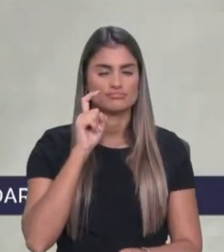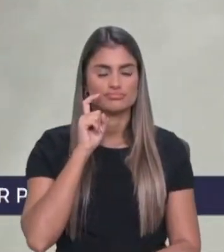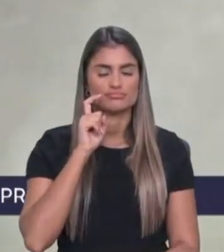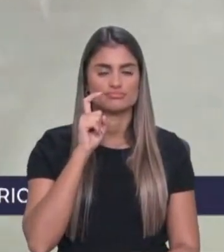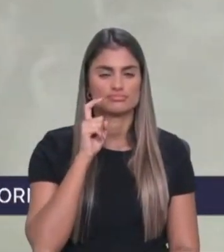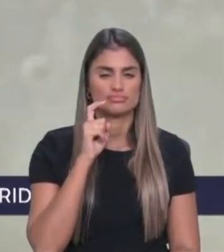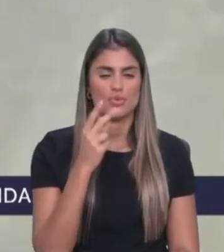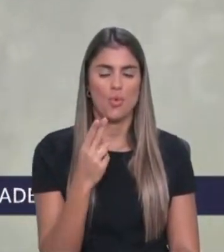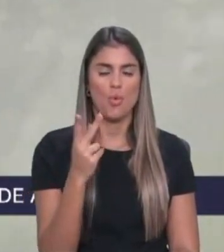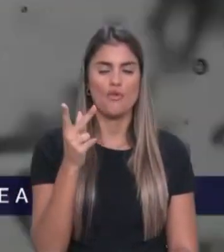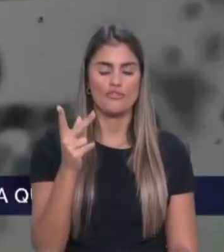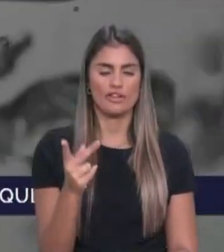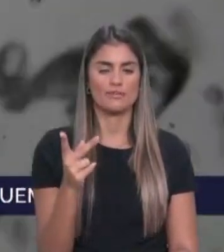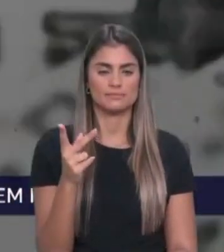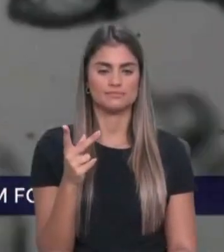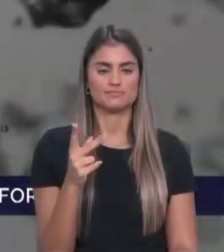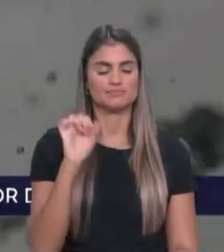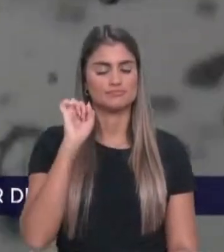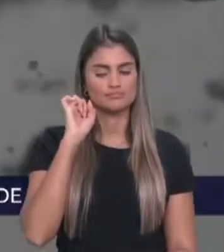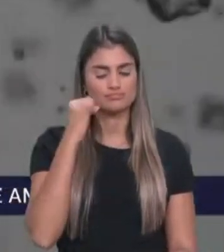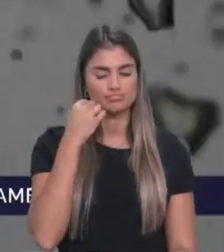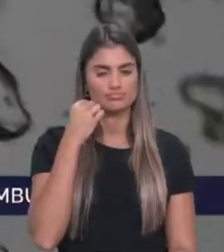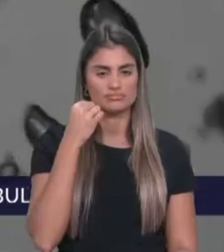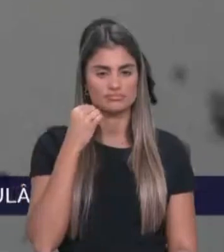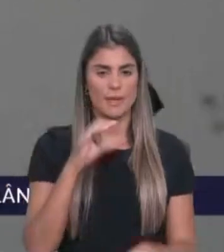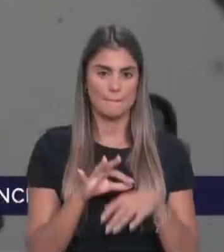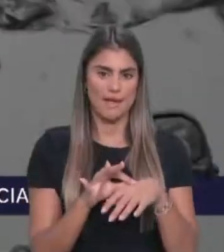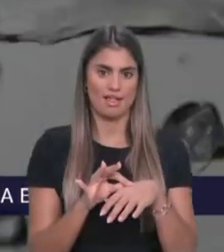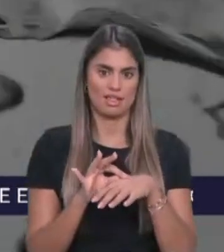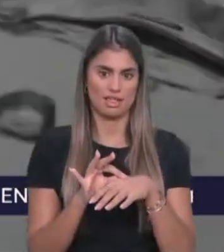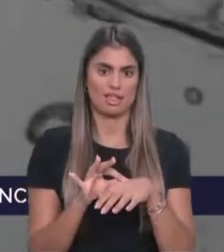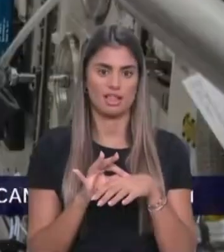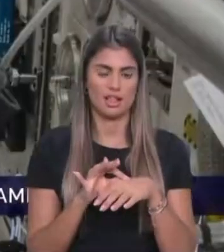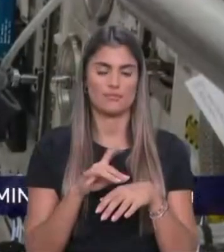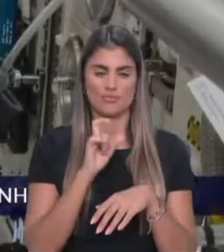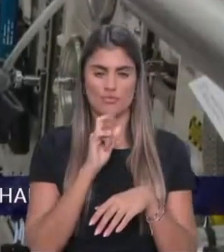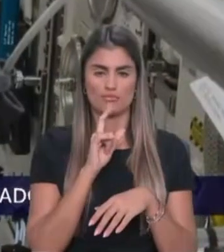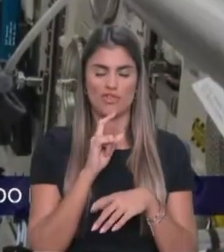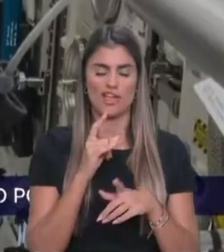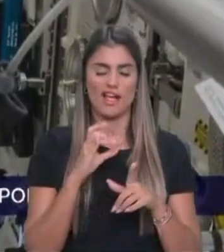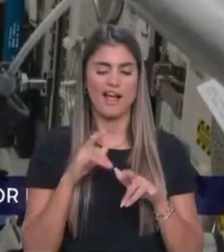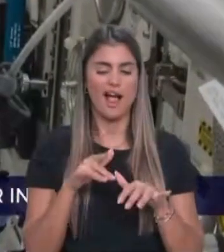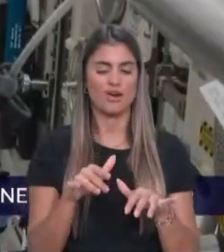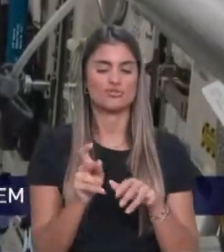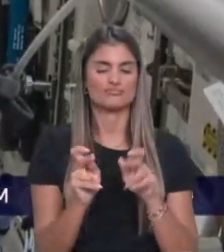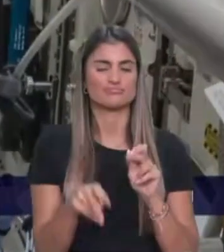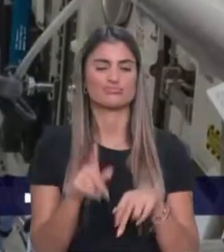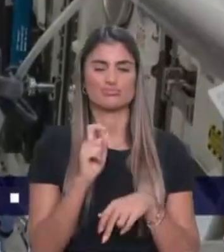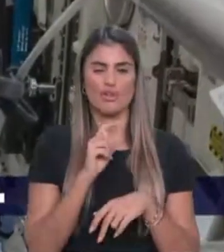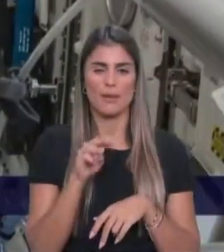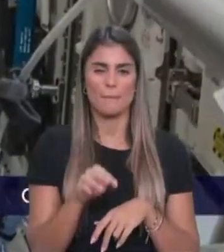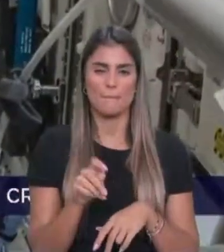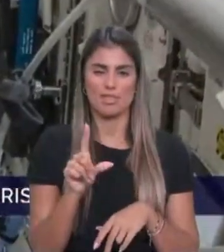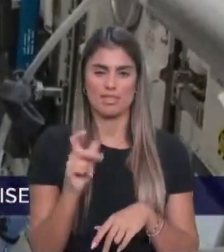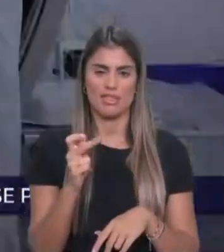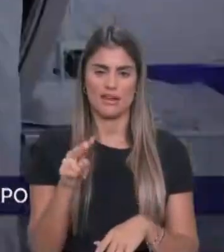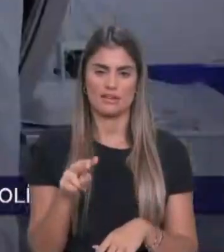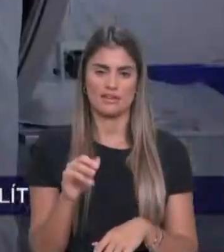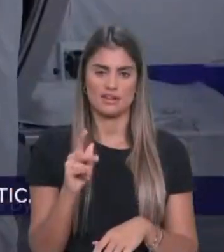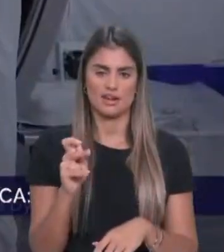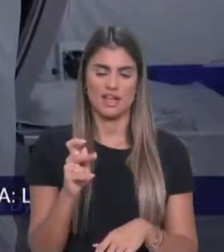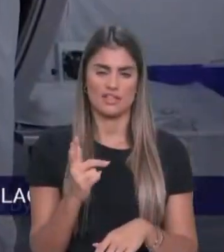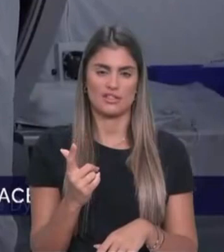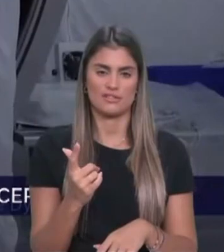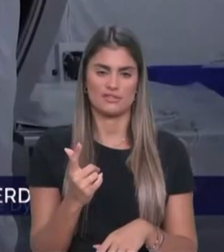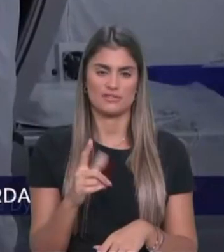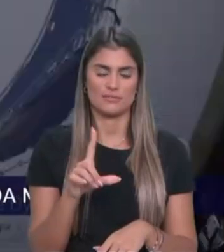radiação ultravioleta que danifica a nossa própria pele, que até pode criar cancros e, portanto, a melanina é mesmo uma das nossas